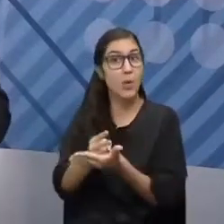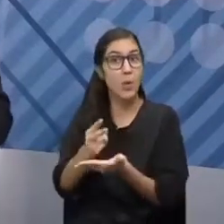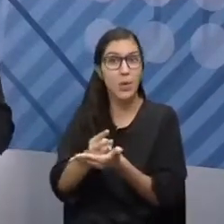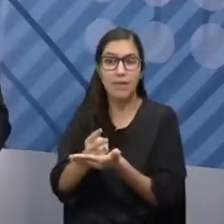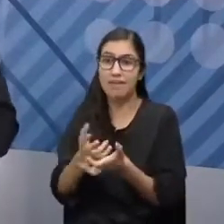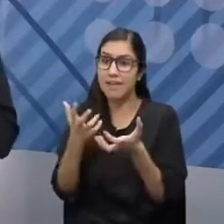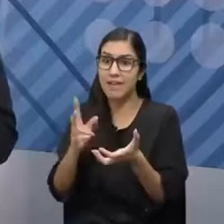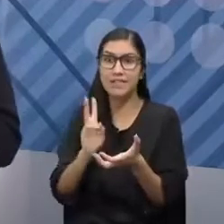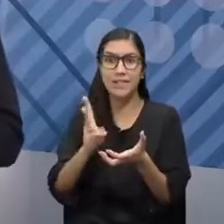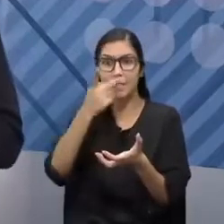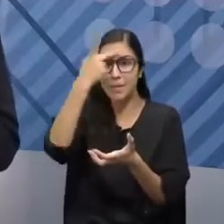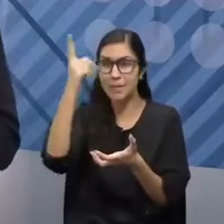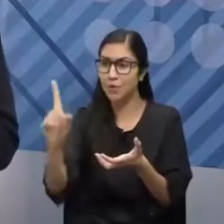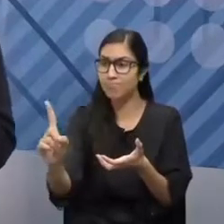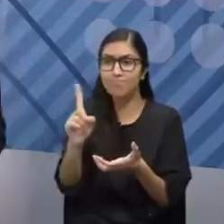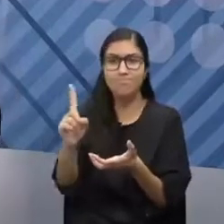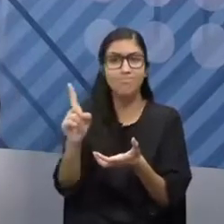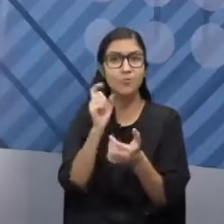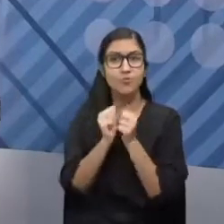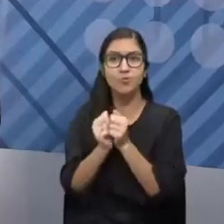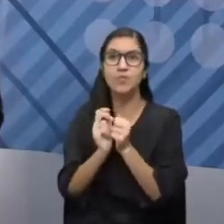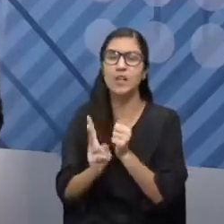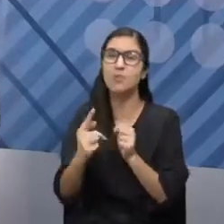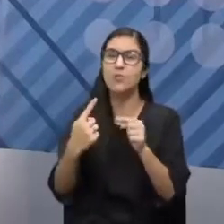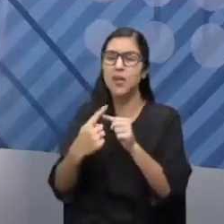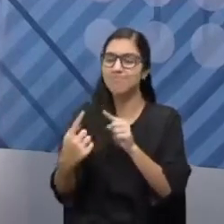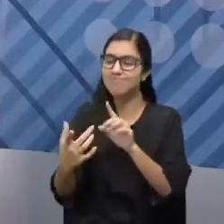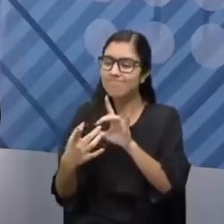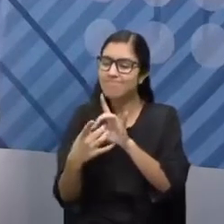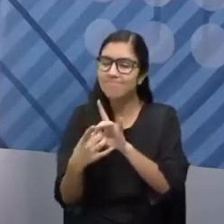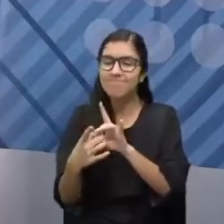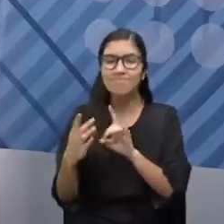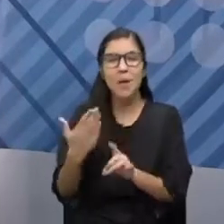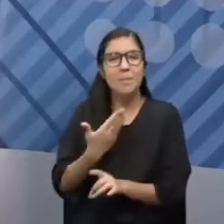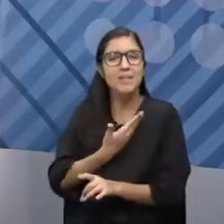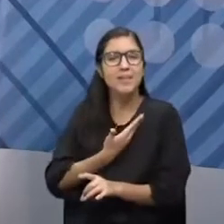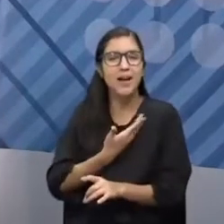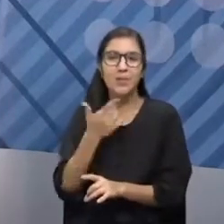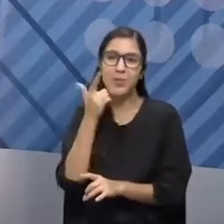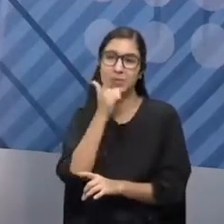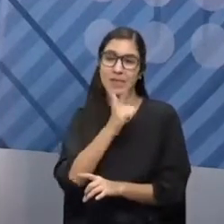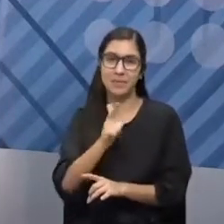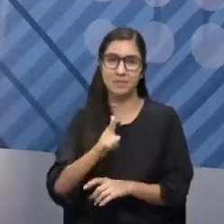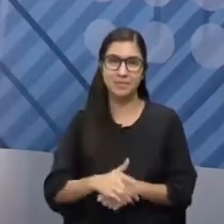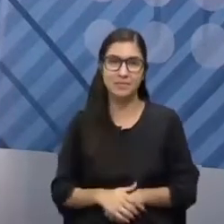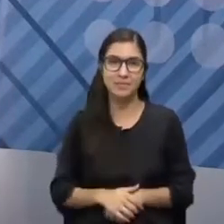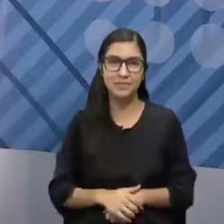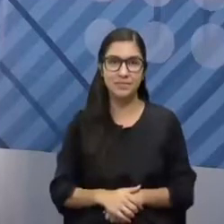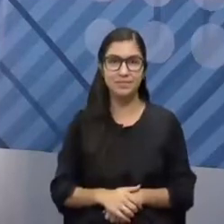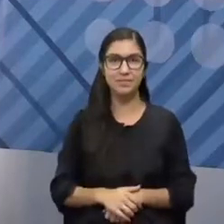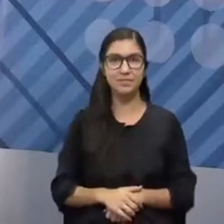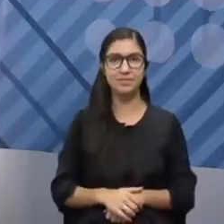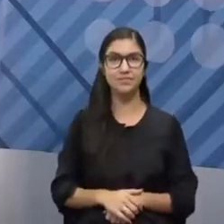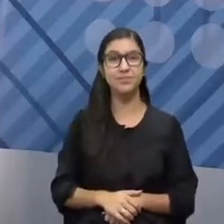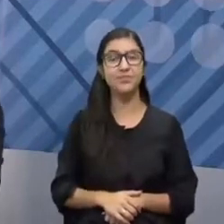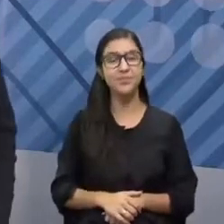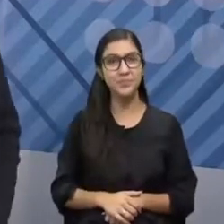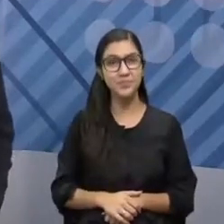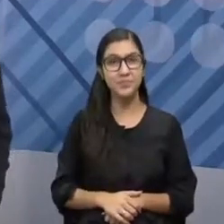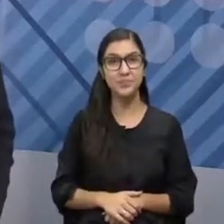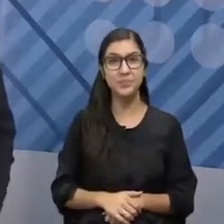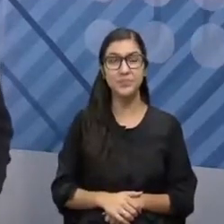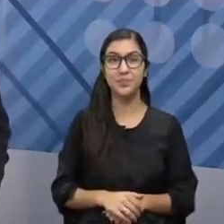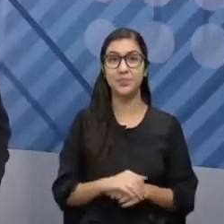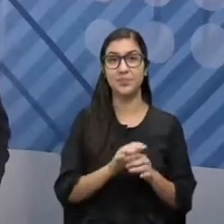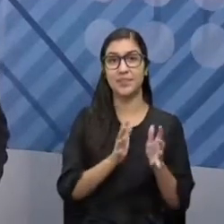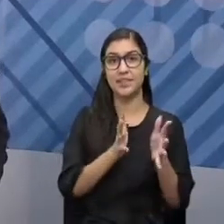e querem muito aquele guia-intérprete, porque cria um laço de grande amizade, de grande cumplicidade. A língua de